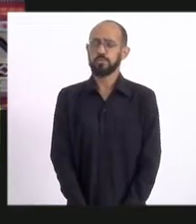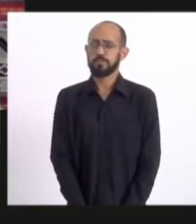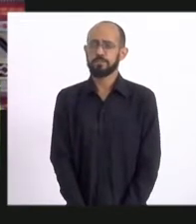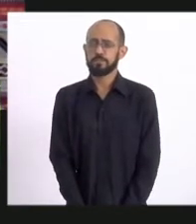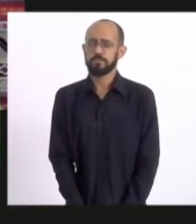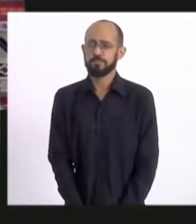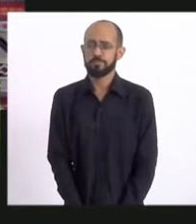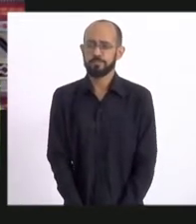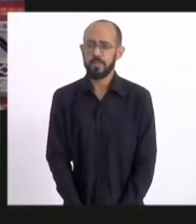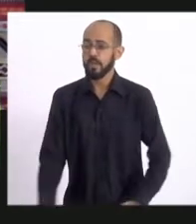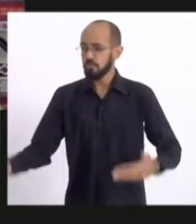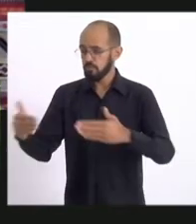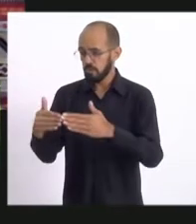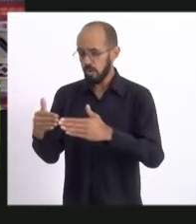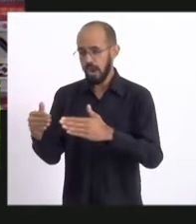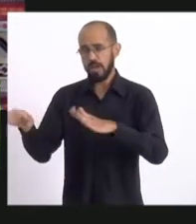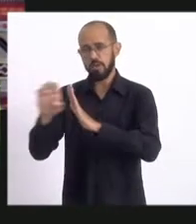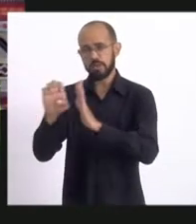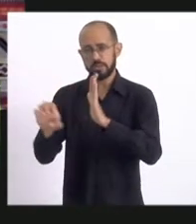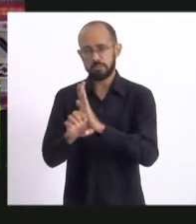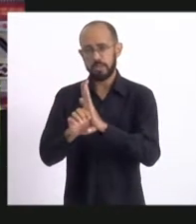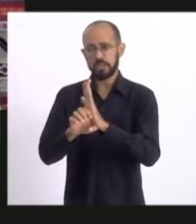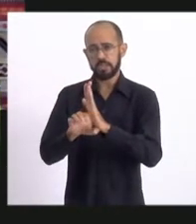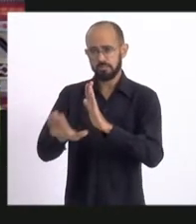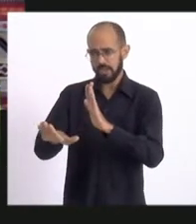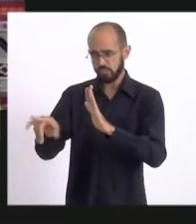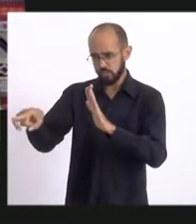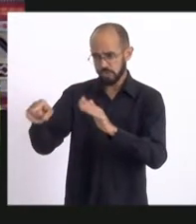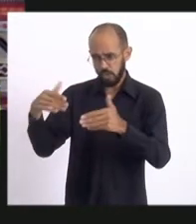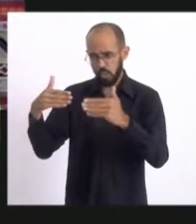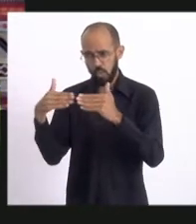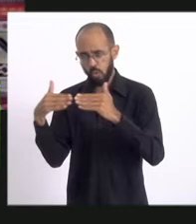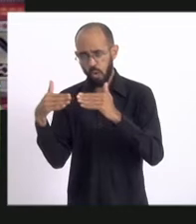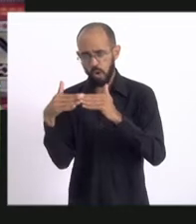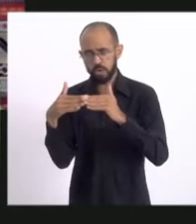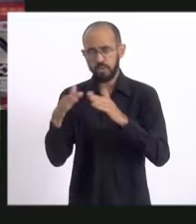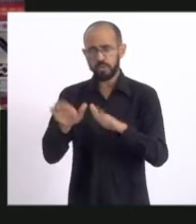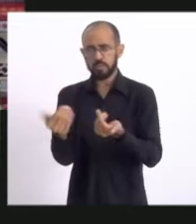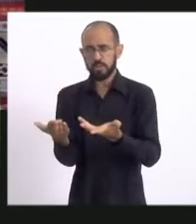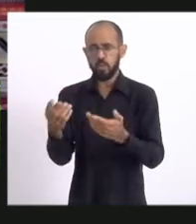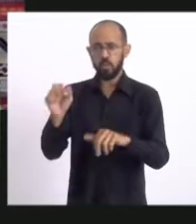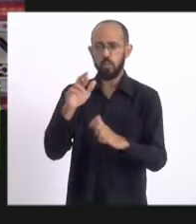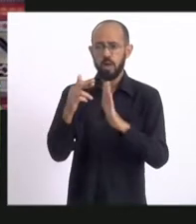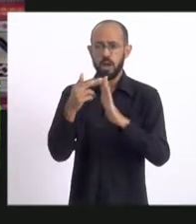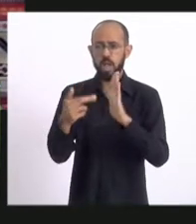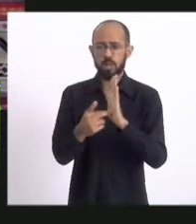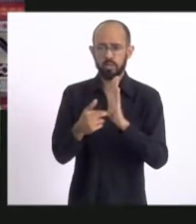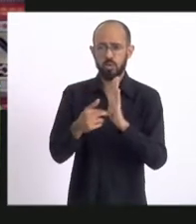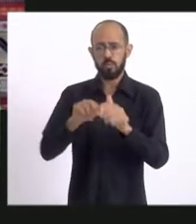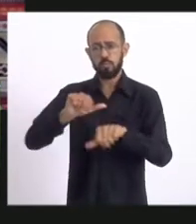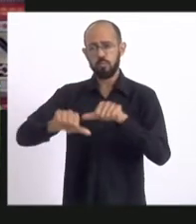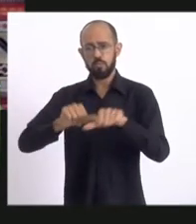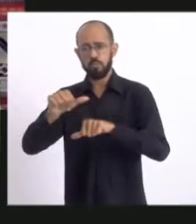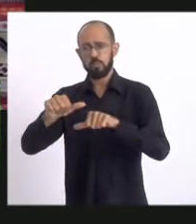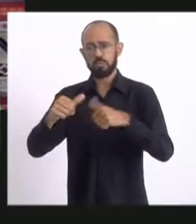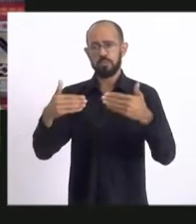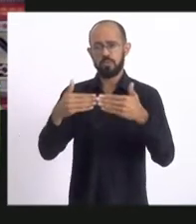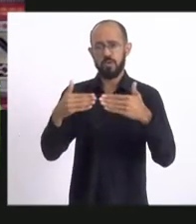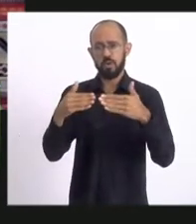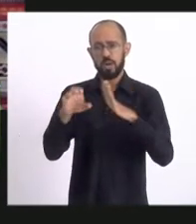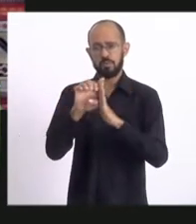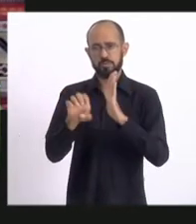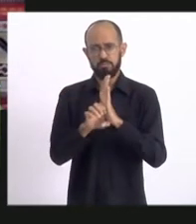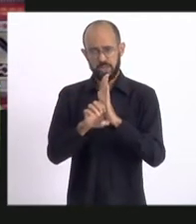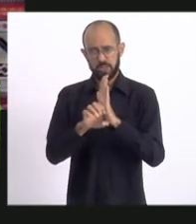Favorável às emendas, quero propor. Mas você concorda, então o relator continua, muda o relatório para favorável às emendas? Muda